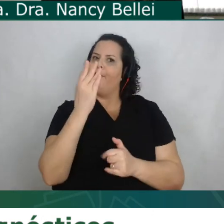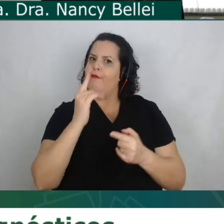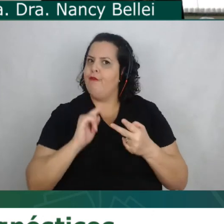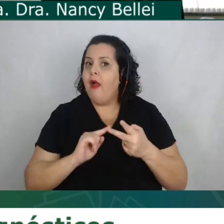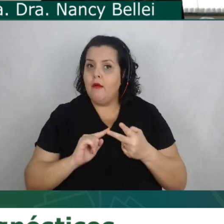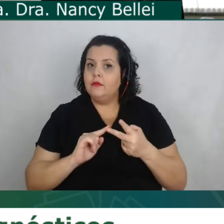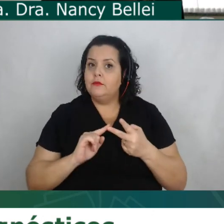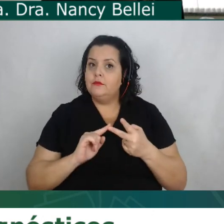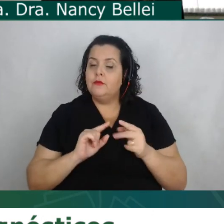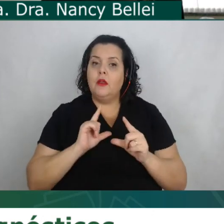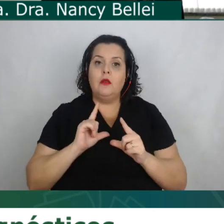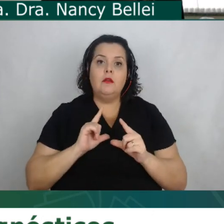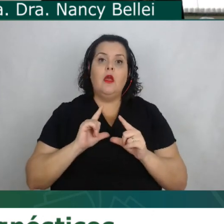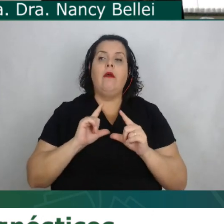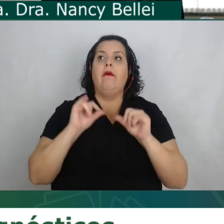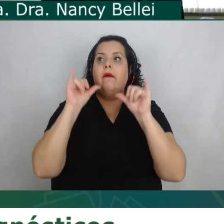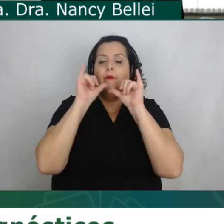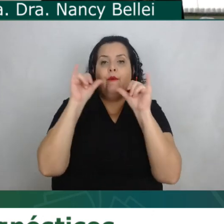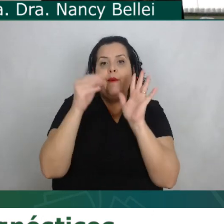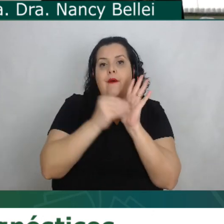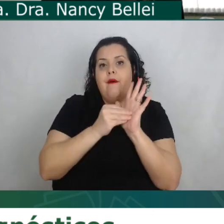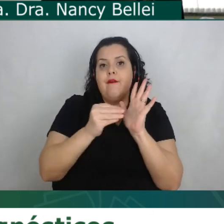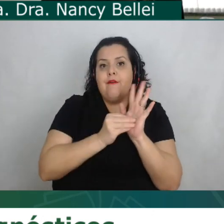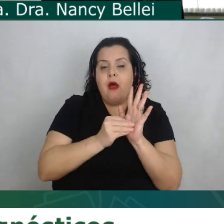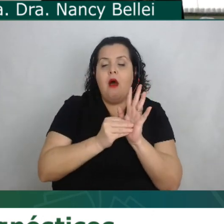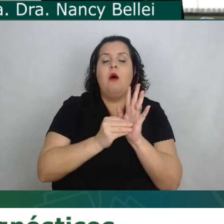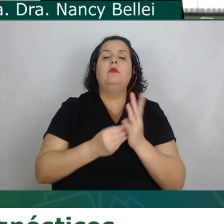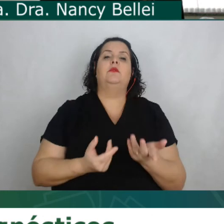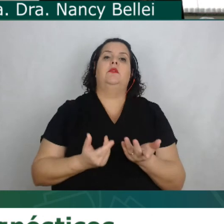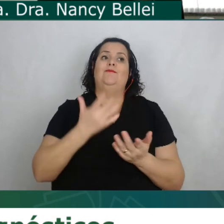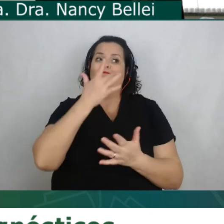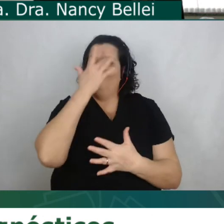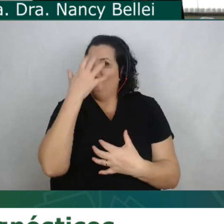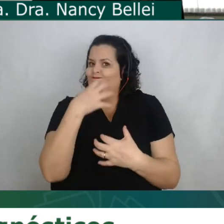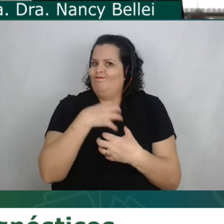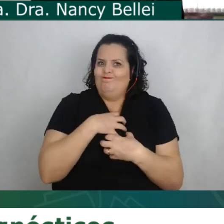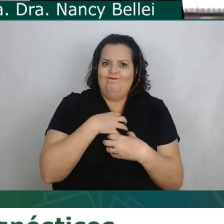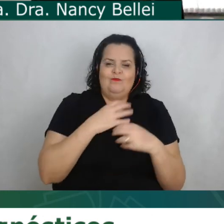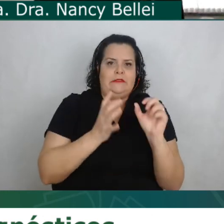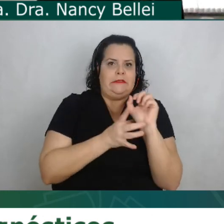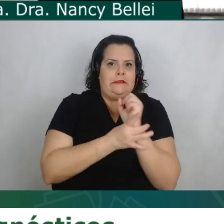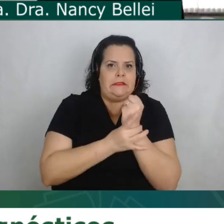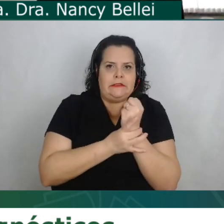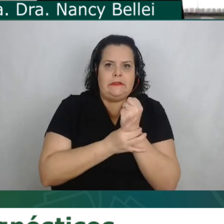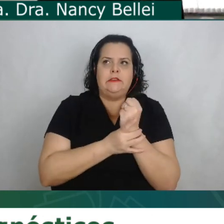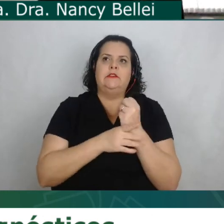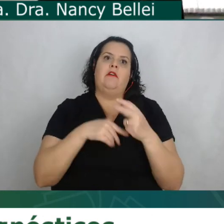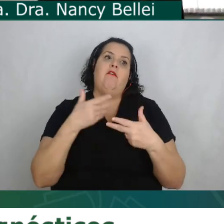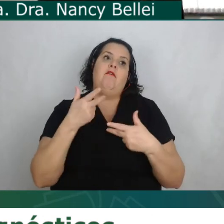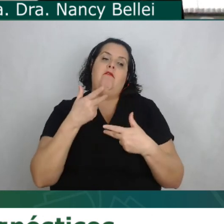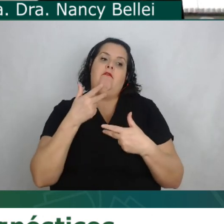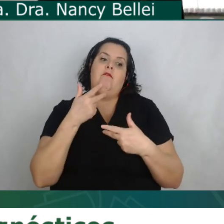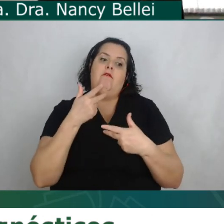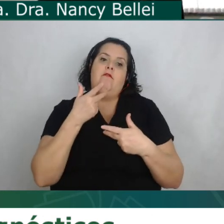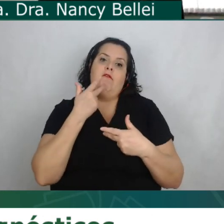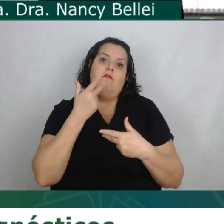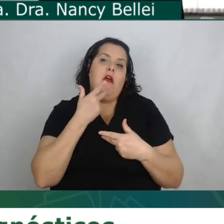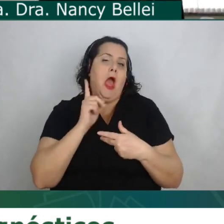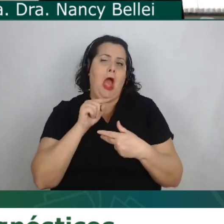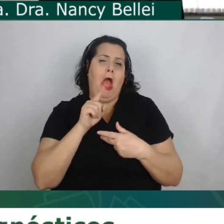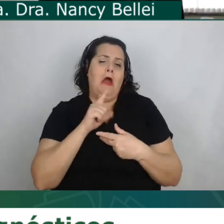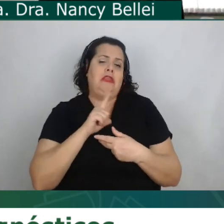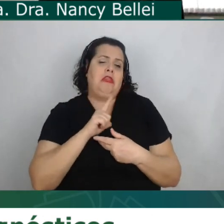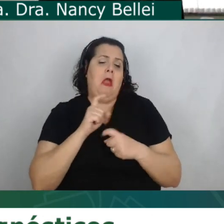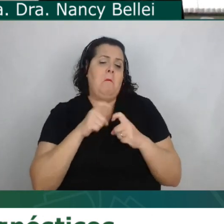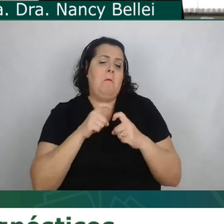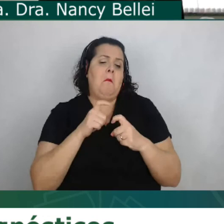informação insegura, da insistência da existência de medicamentos que seriam, entre aspas, salvadores da pátria,